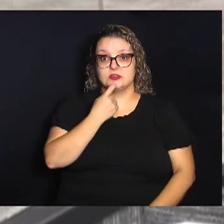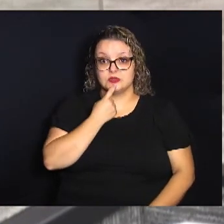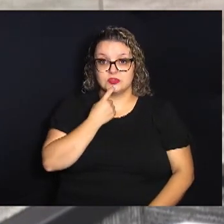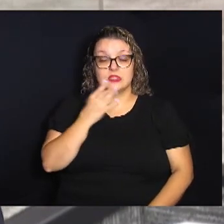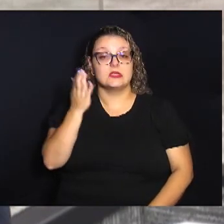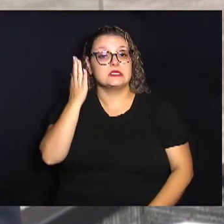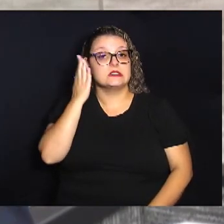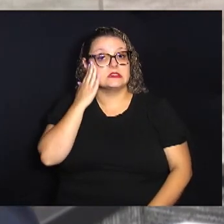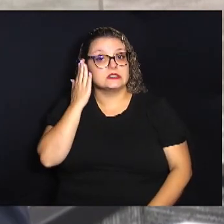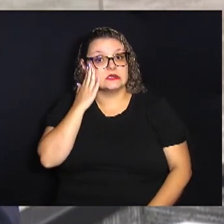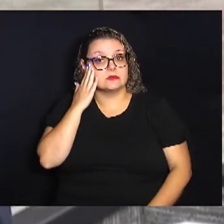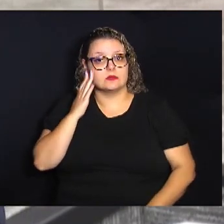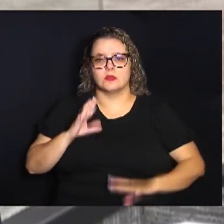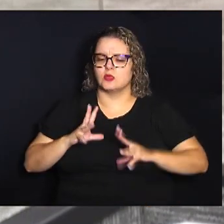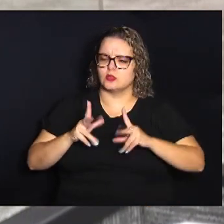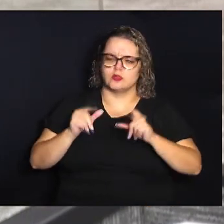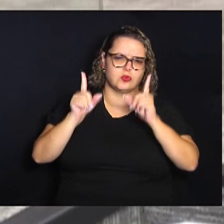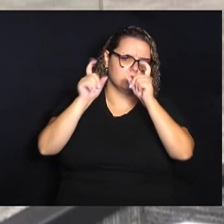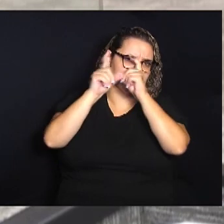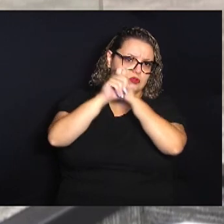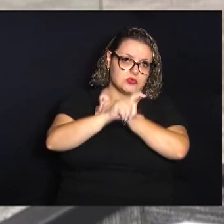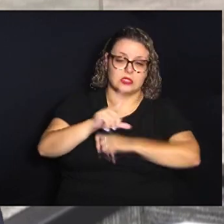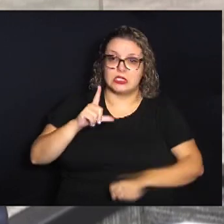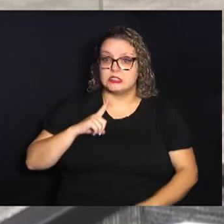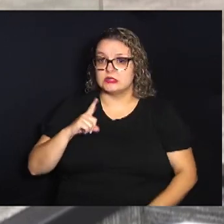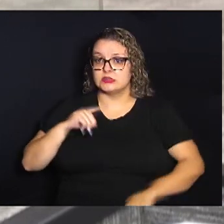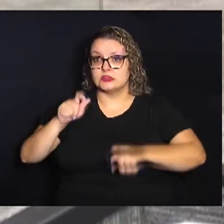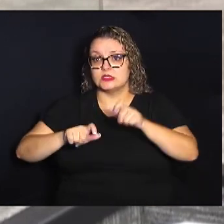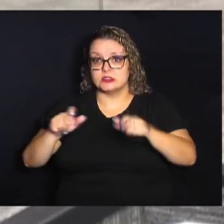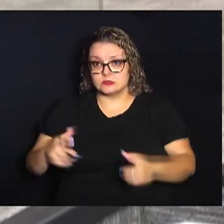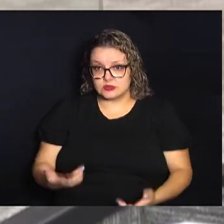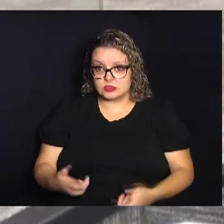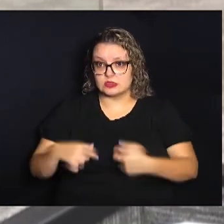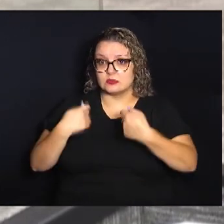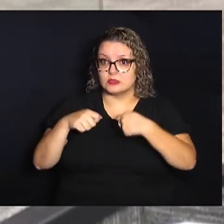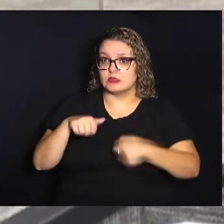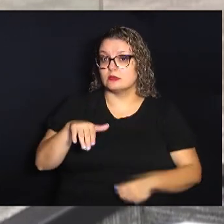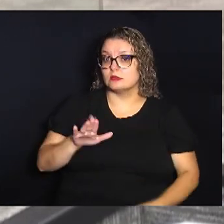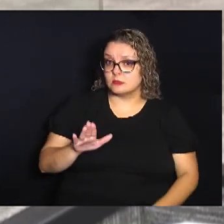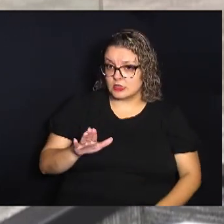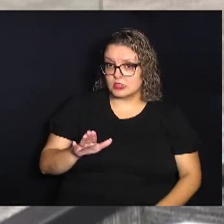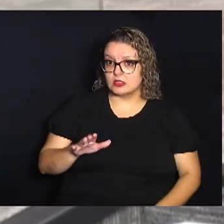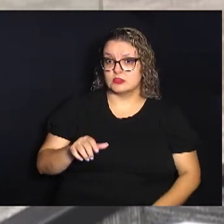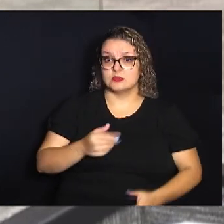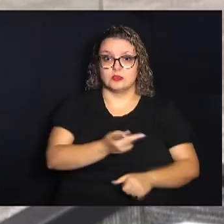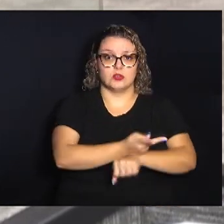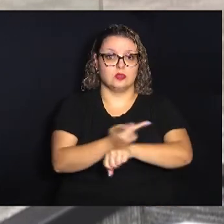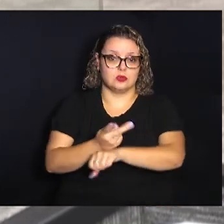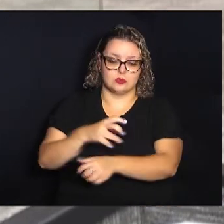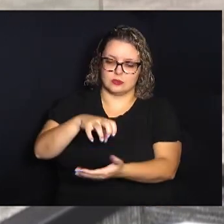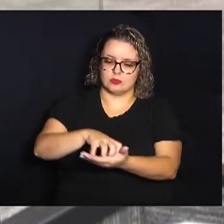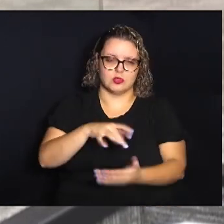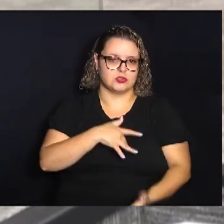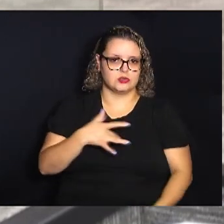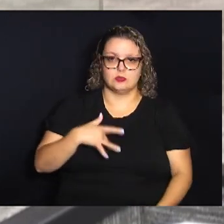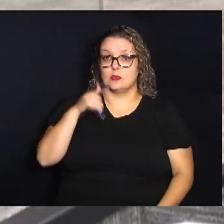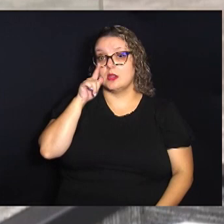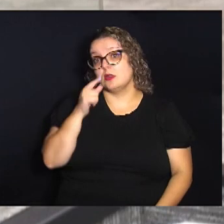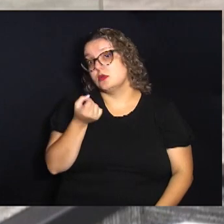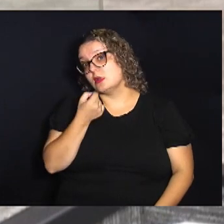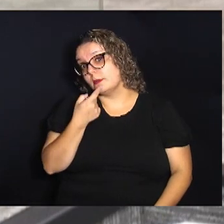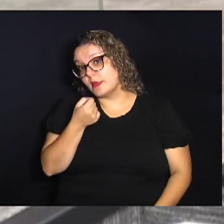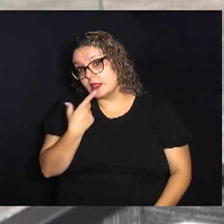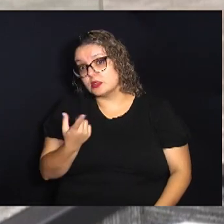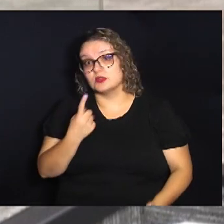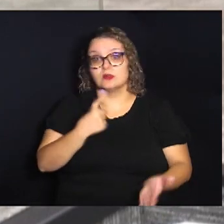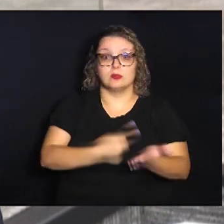Sabemos toda a dificuldade que tem das pessoas realmente que mais precisam buscar um posto de saúde para conseguir medicamentos, para